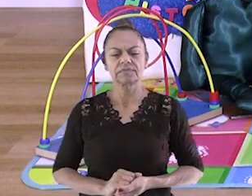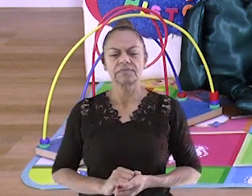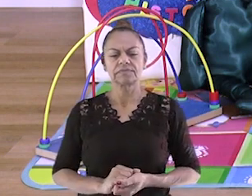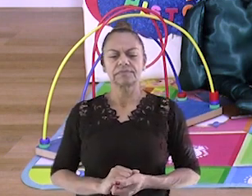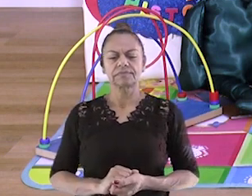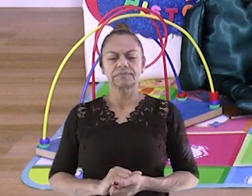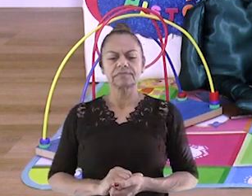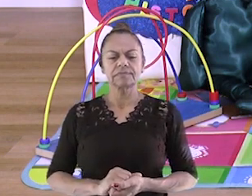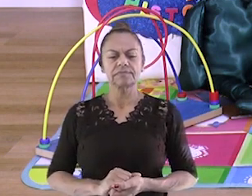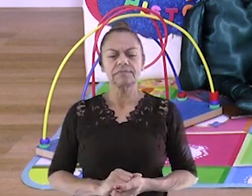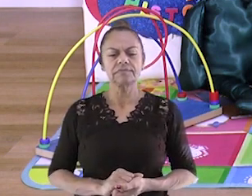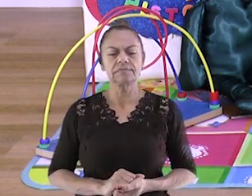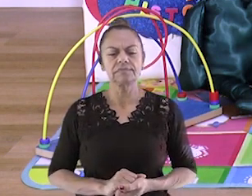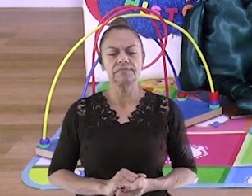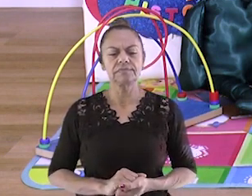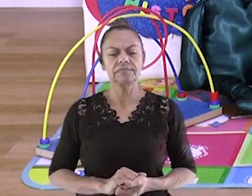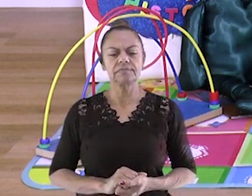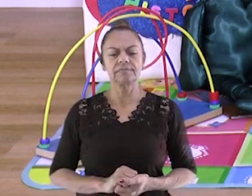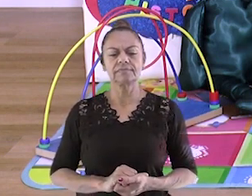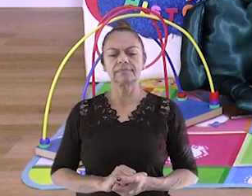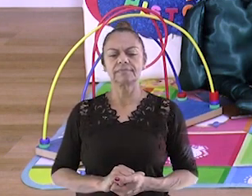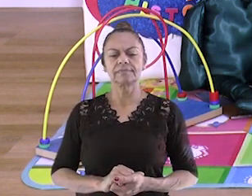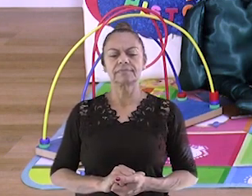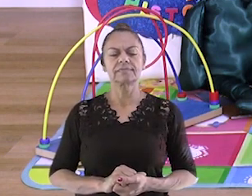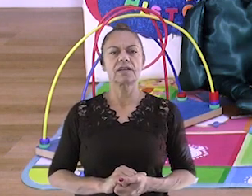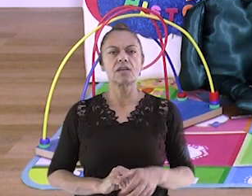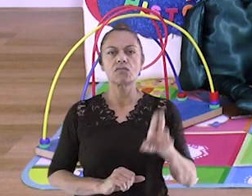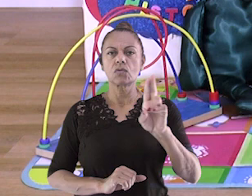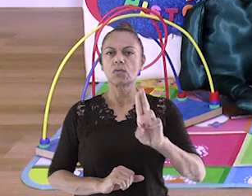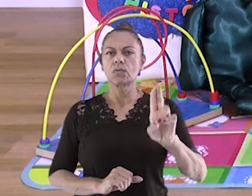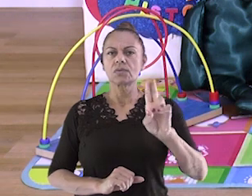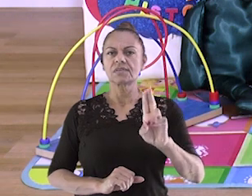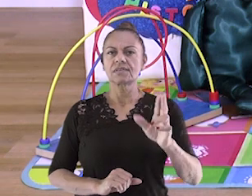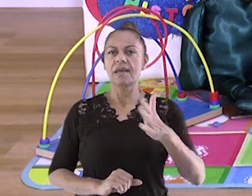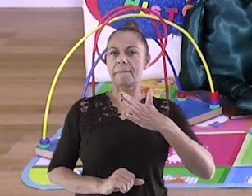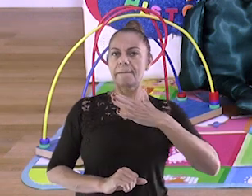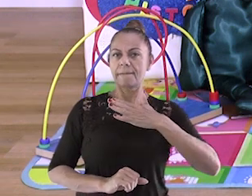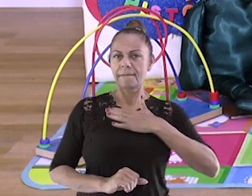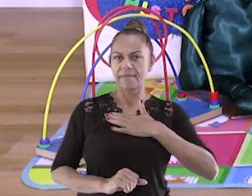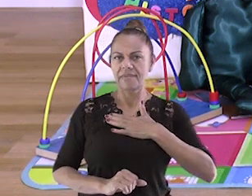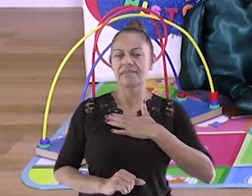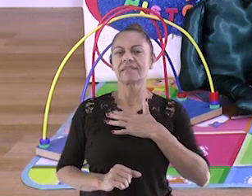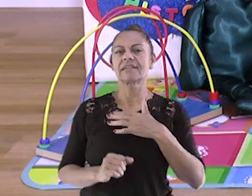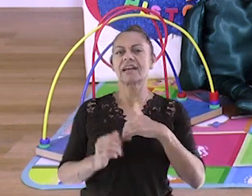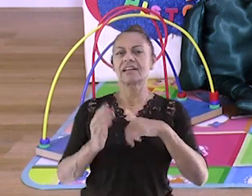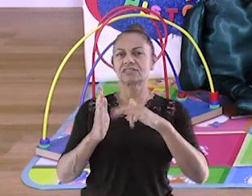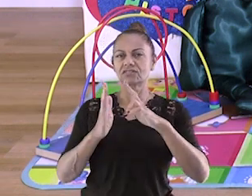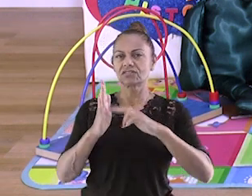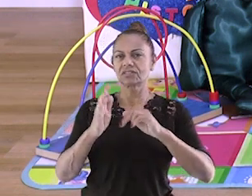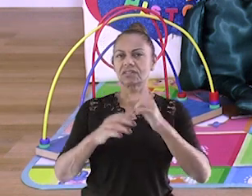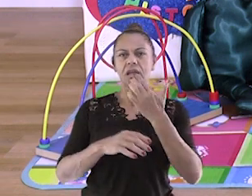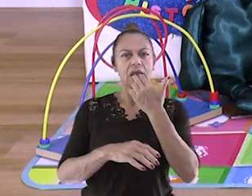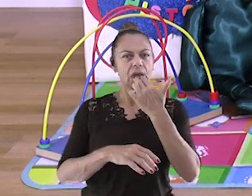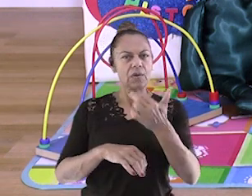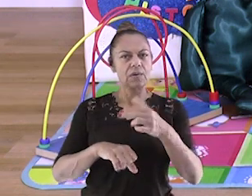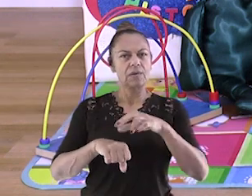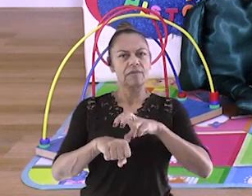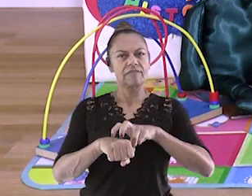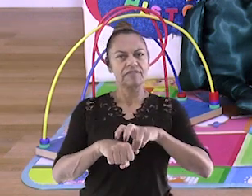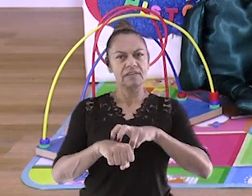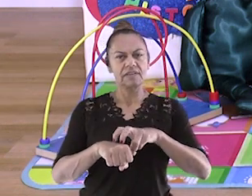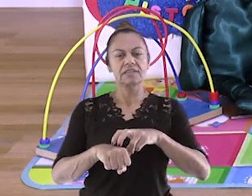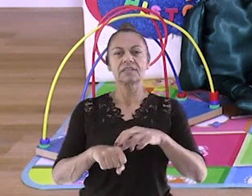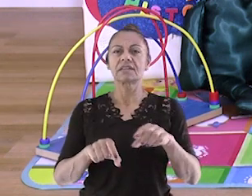que achar melhor. Olha, eu vou usar minha tinta verde. Se você não tiver tinta verde, não tem